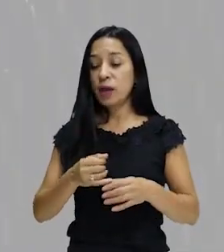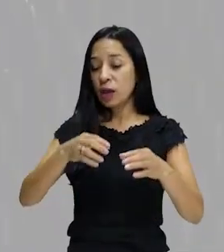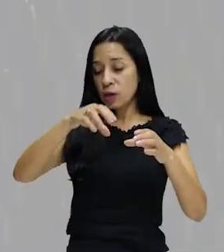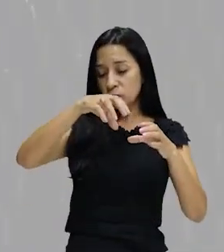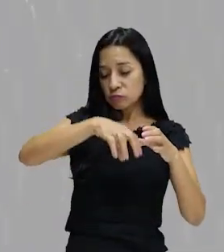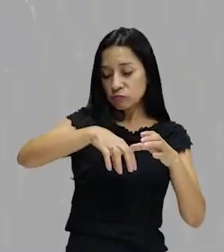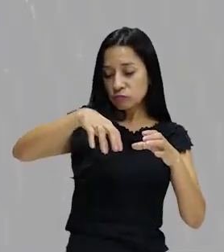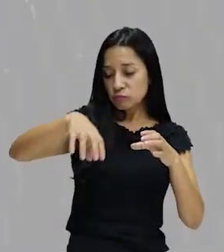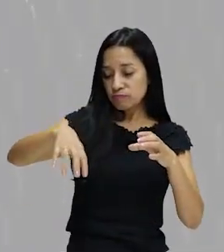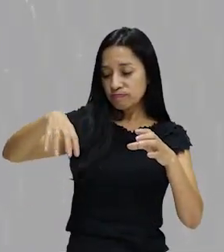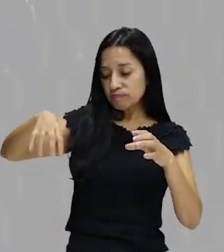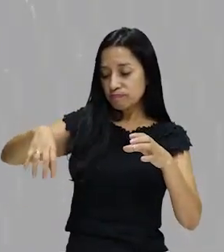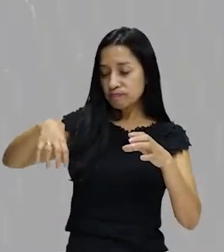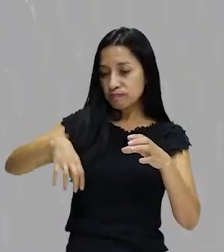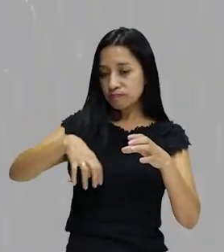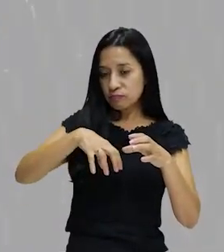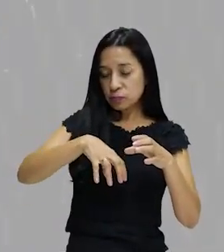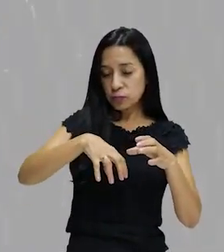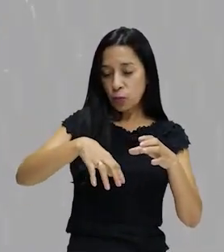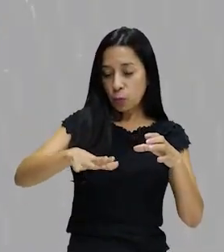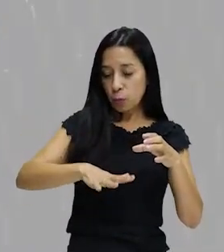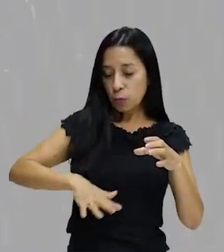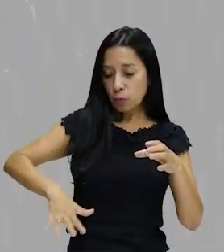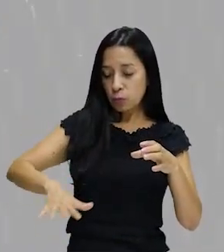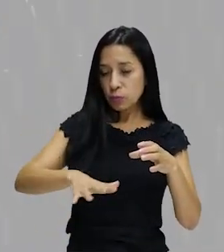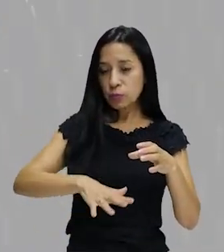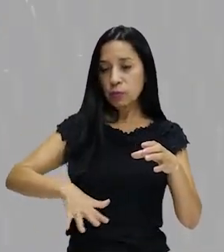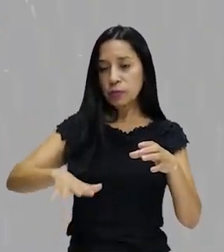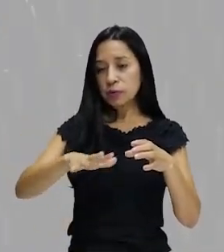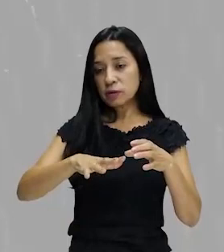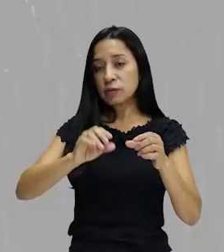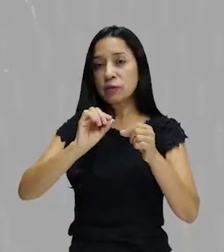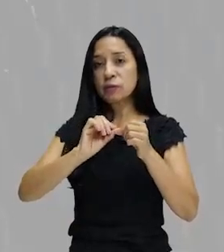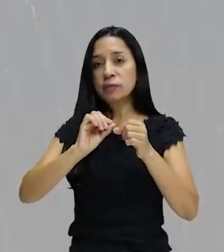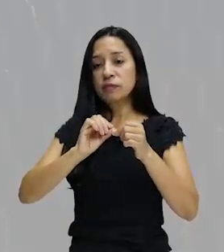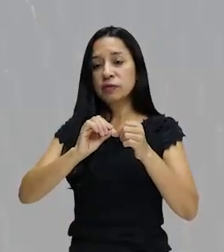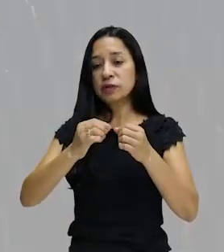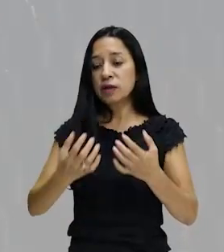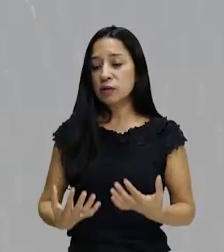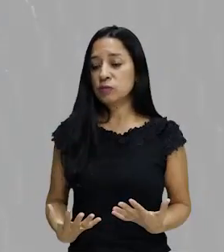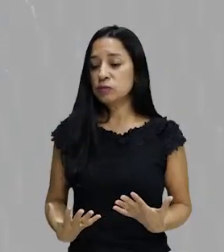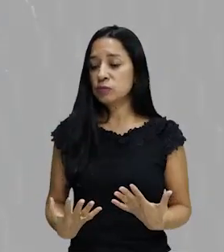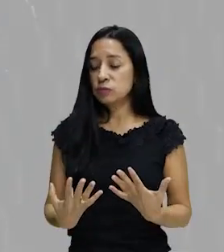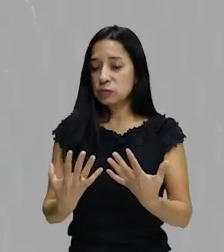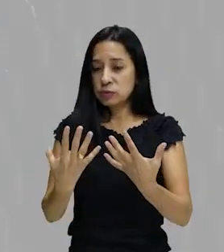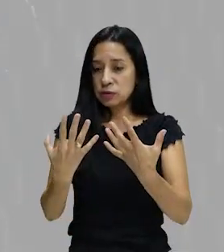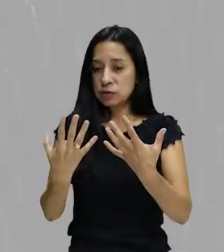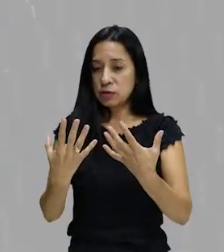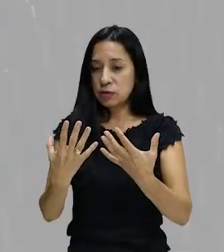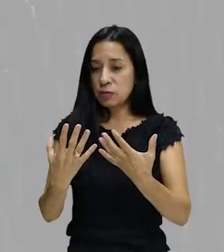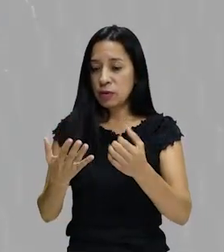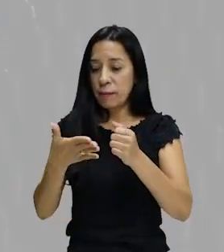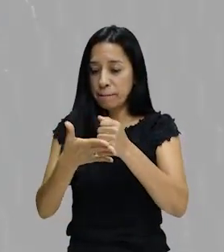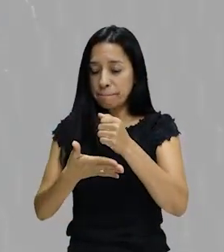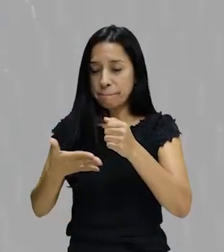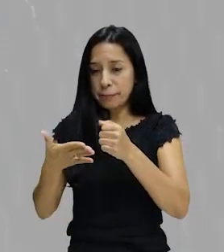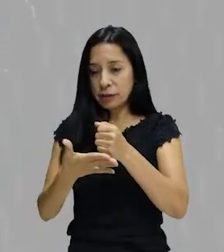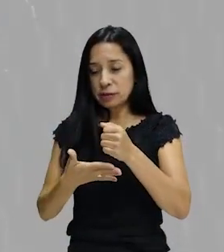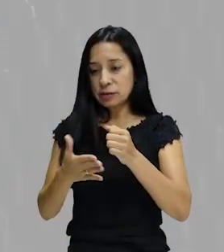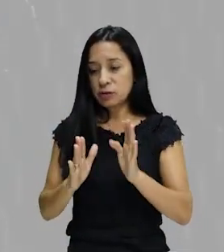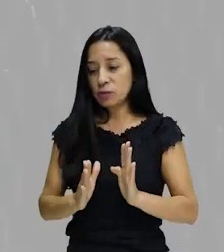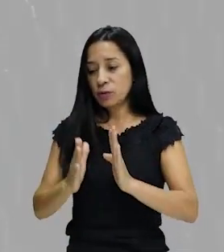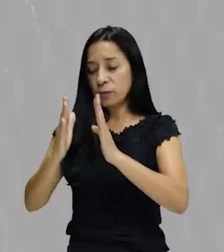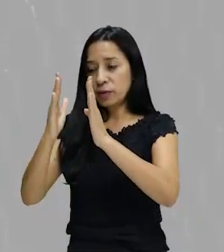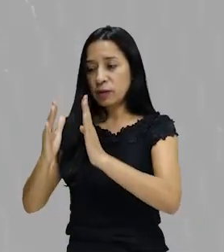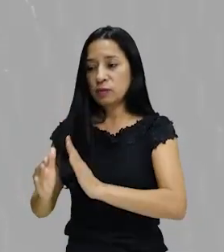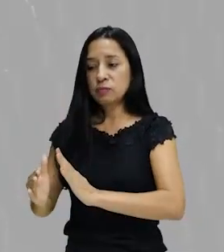chão, justamente para poder fazer a sustentação do prédio que vai crescer aí para cima, ok? Então, se